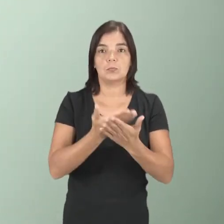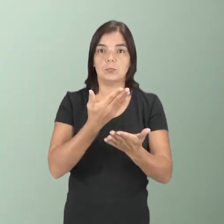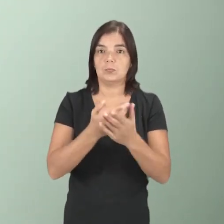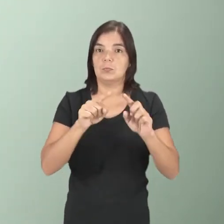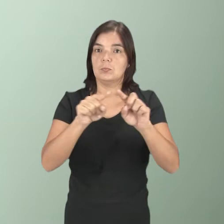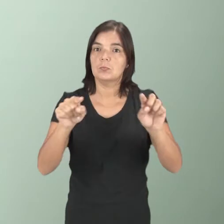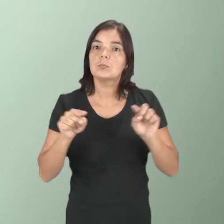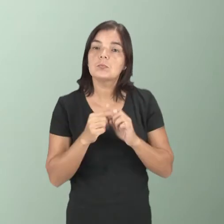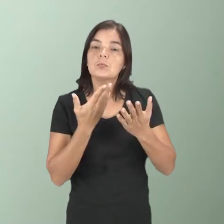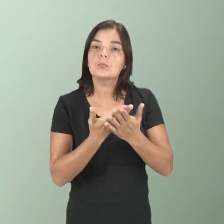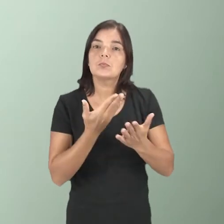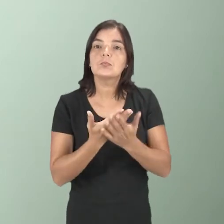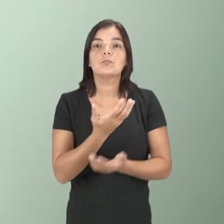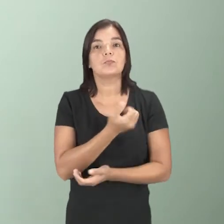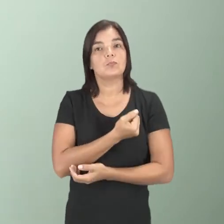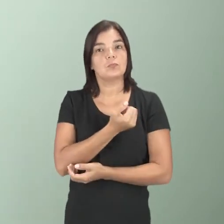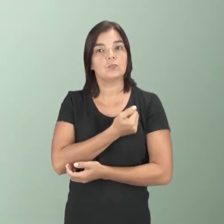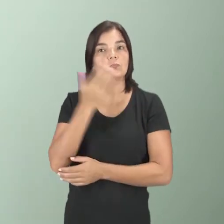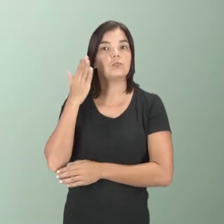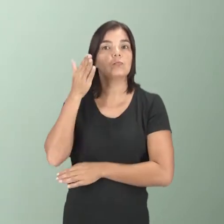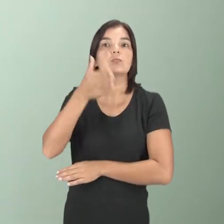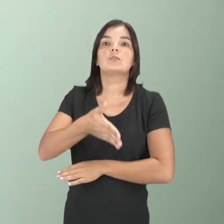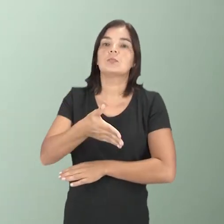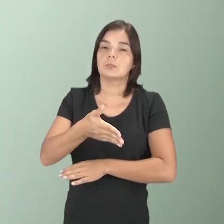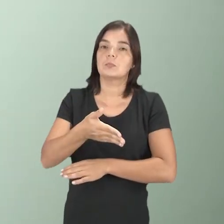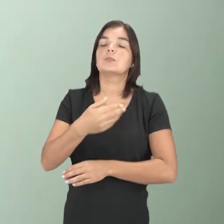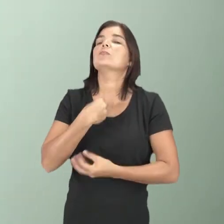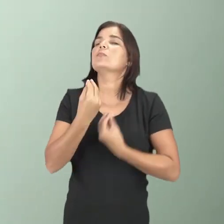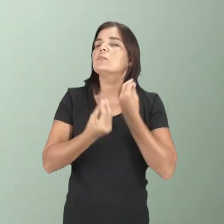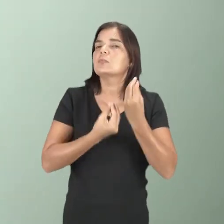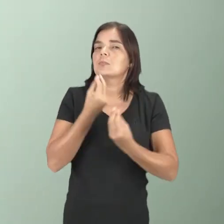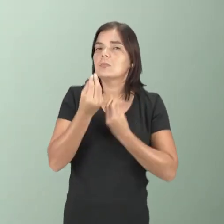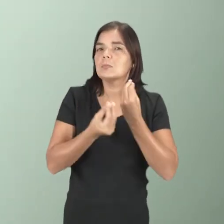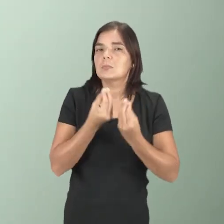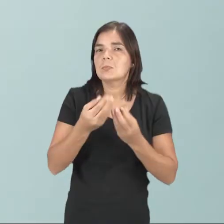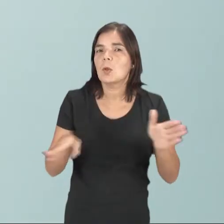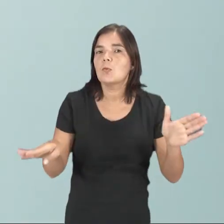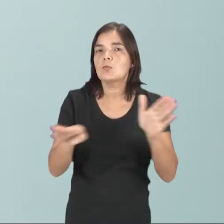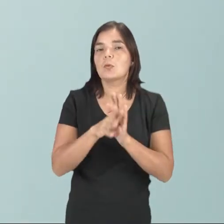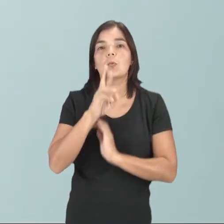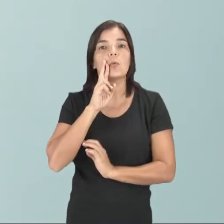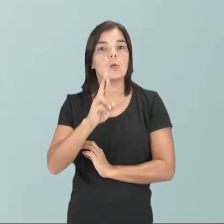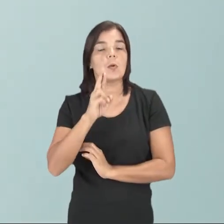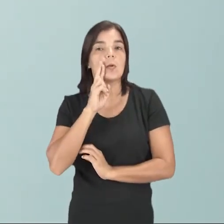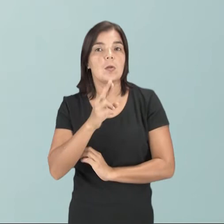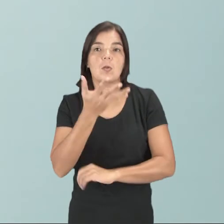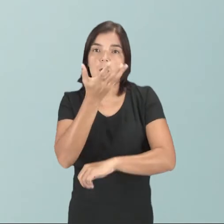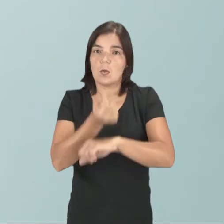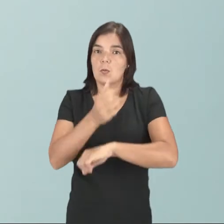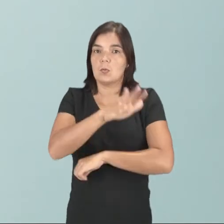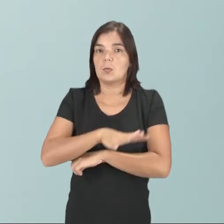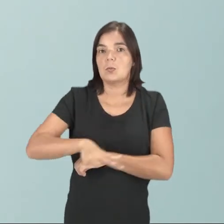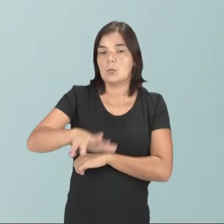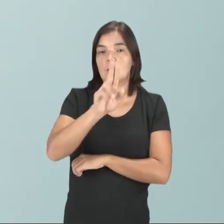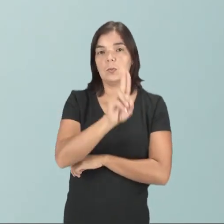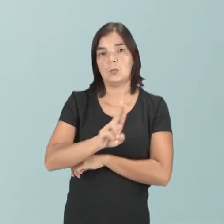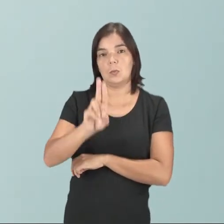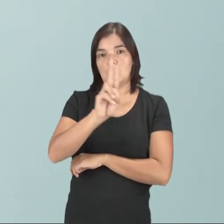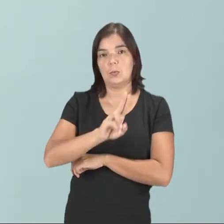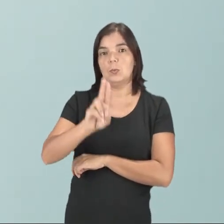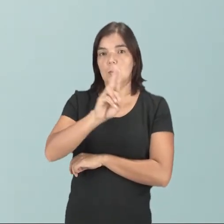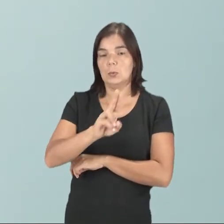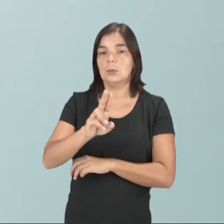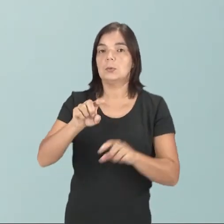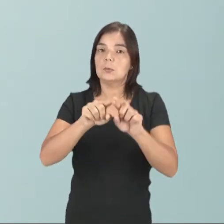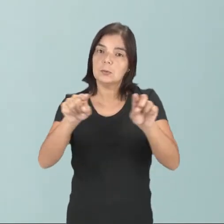aula esse valor, já pega o valor direto, e hoje a gente vai descobrir como é que se chega àquele valor de gravidade que vocês utilizam